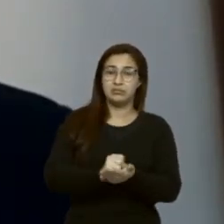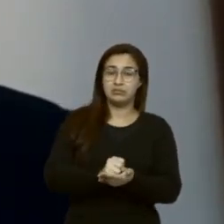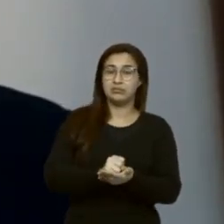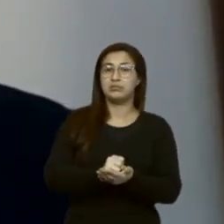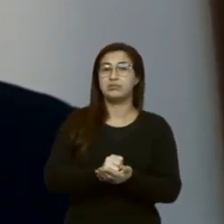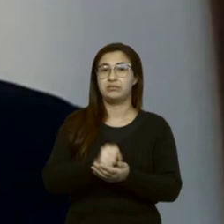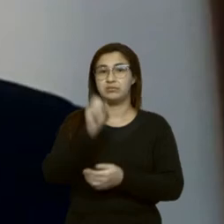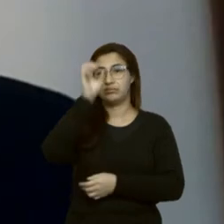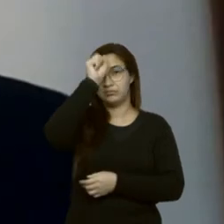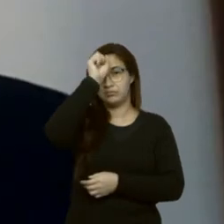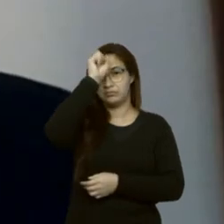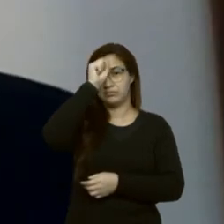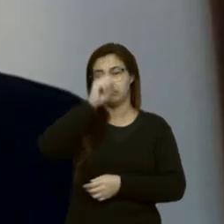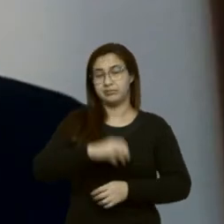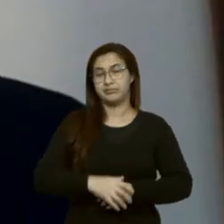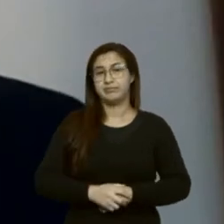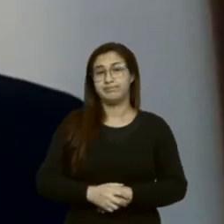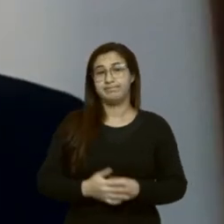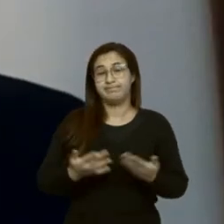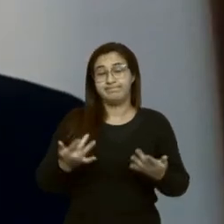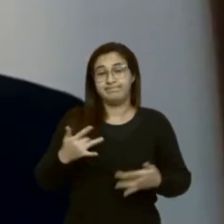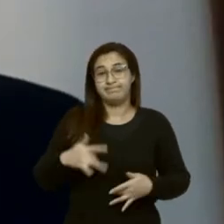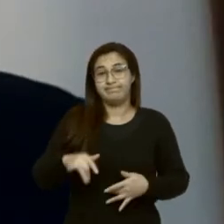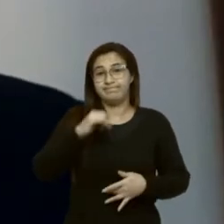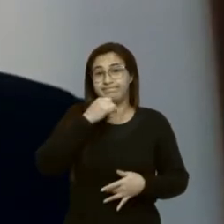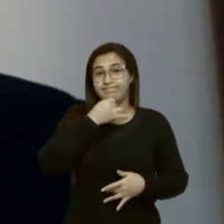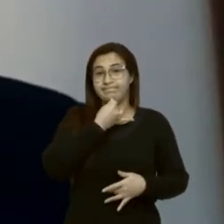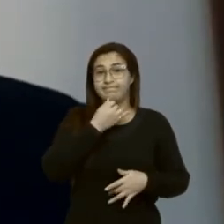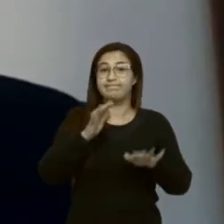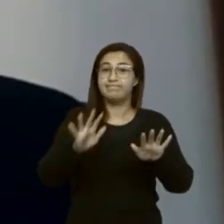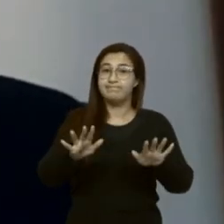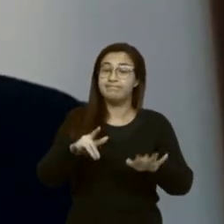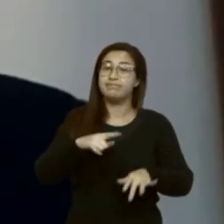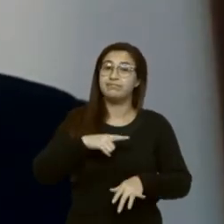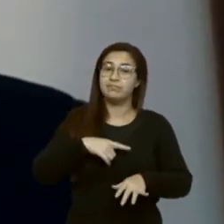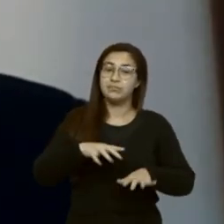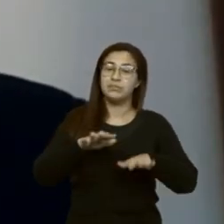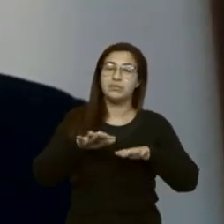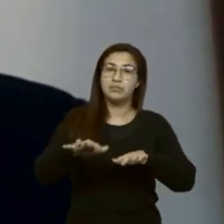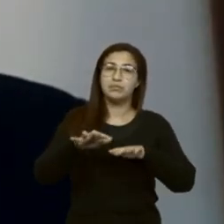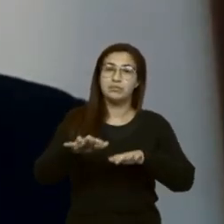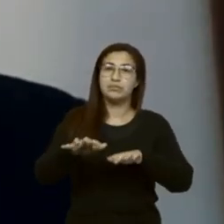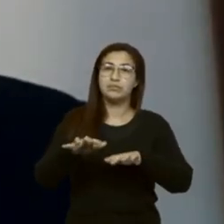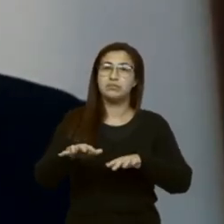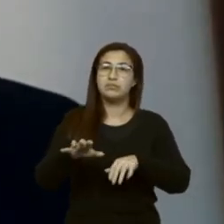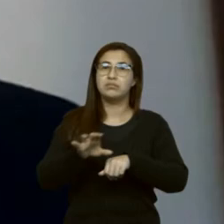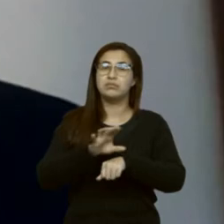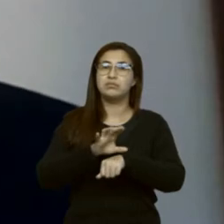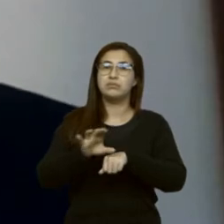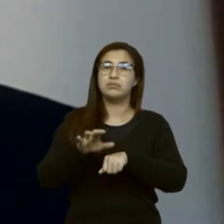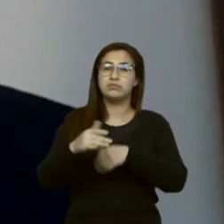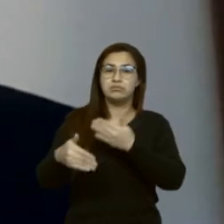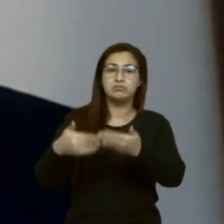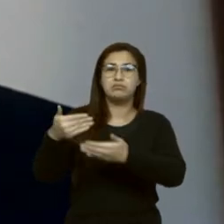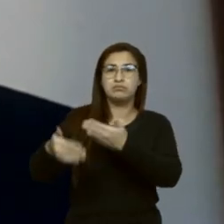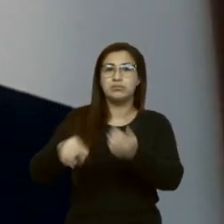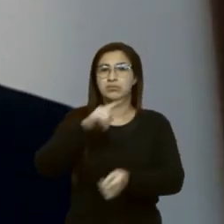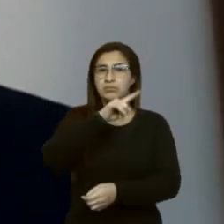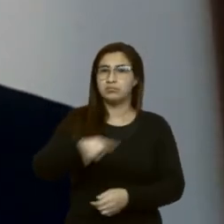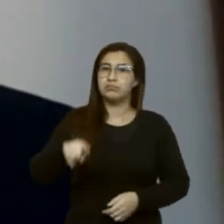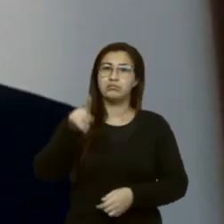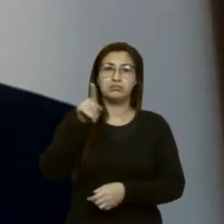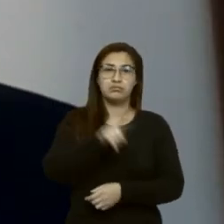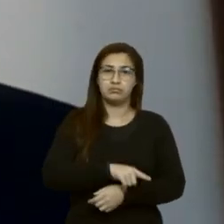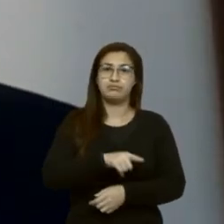aprendizagem. É triste, mas há um movimento em curso de cancelamento de vagas de jovem